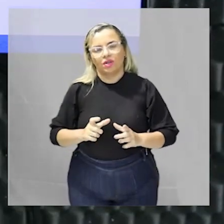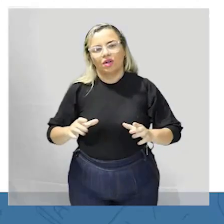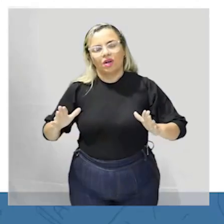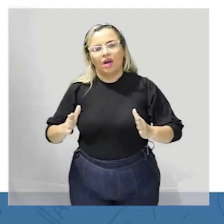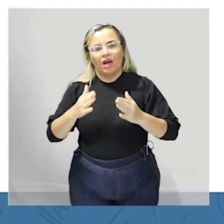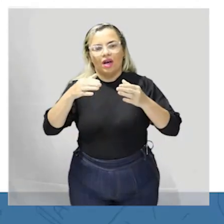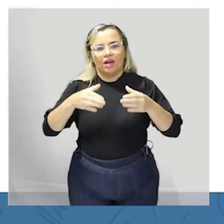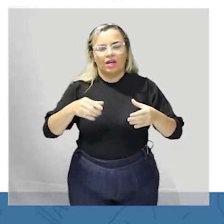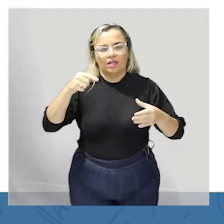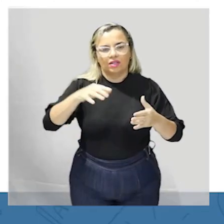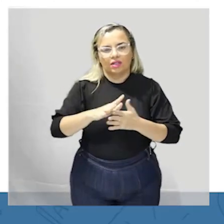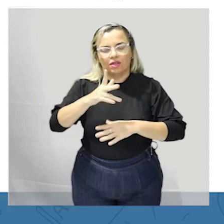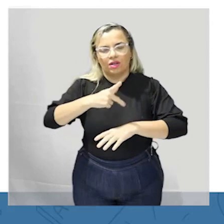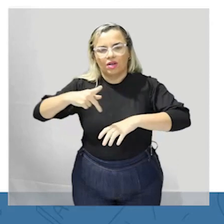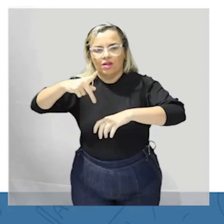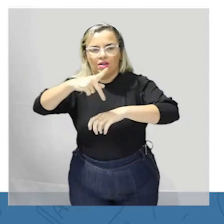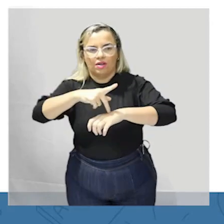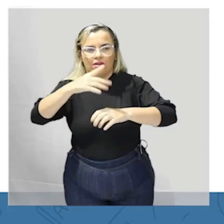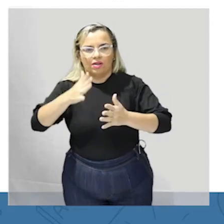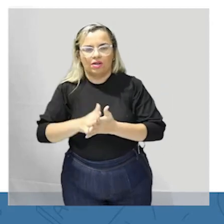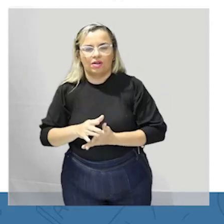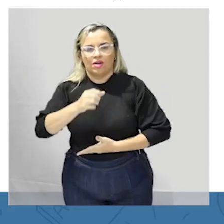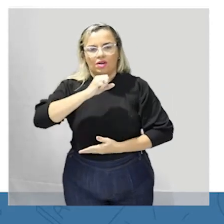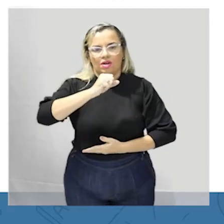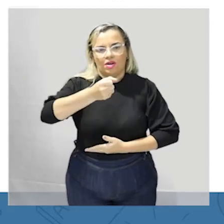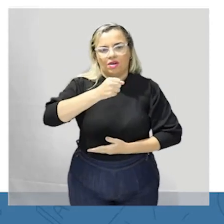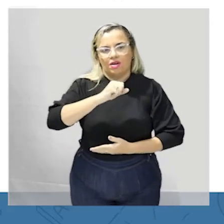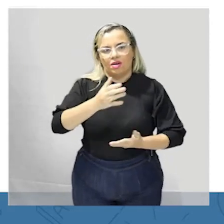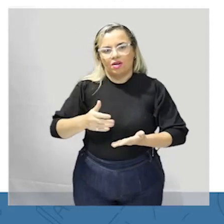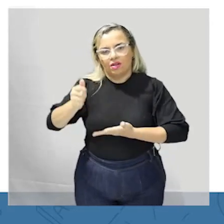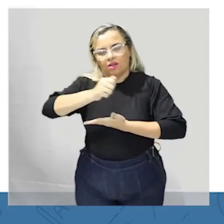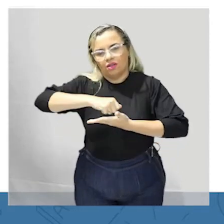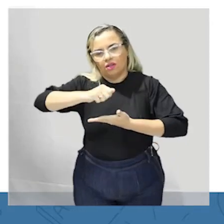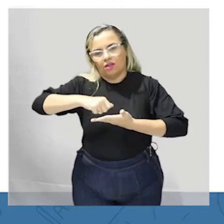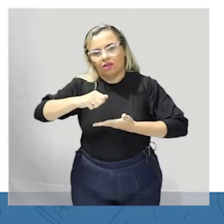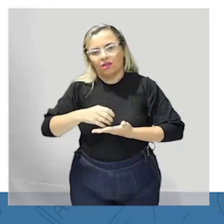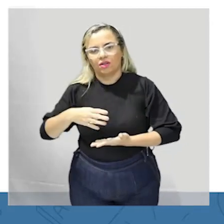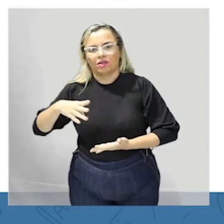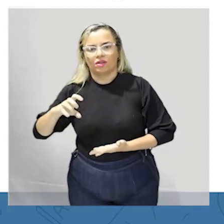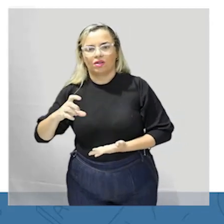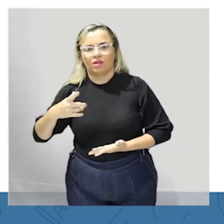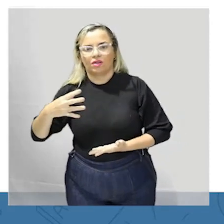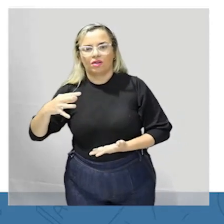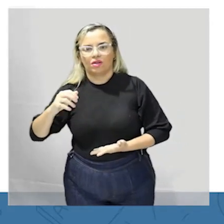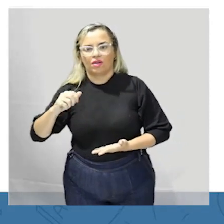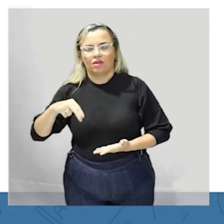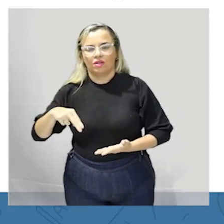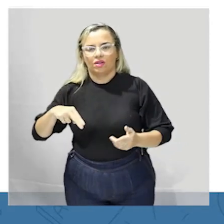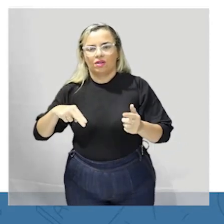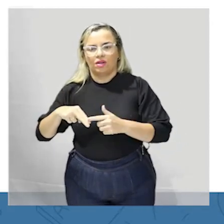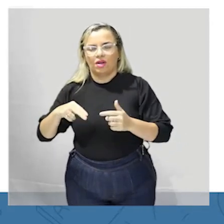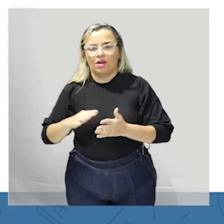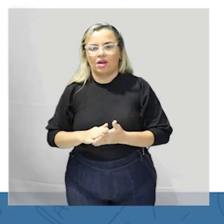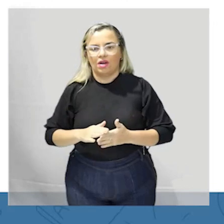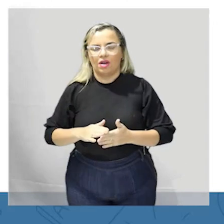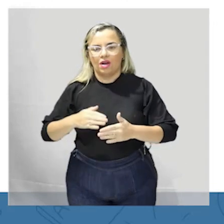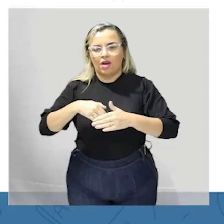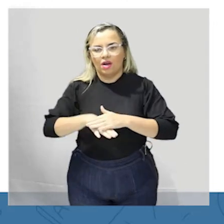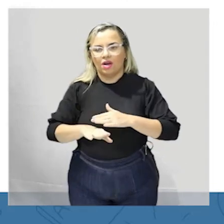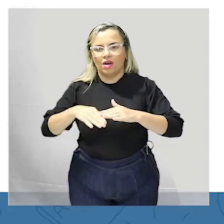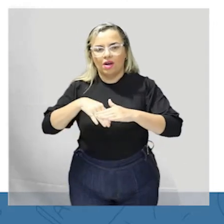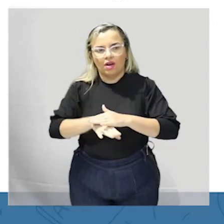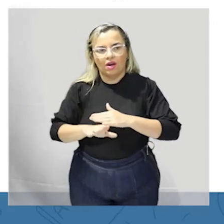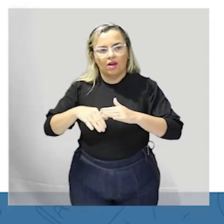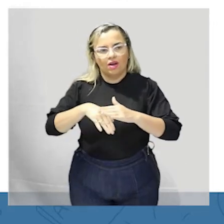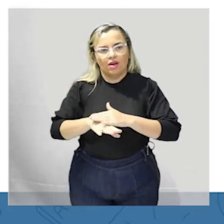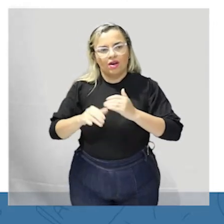que detalha em uma entrevista da escritora Rosa Beltrán, a versão impressa segue vendendo, né? E, inclusive, esgota